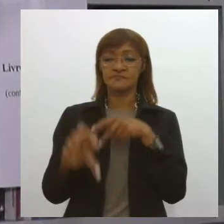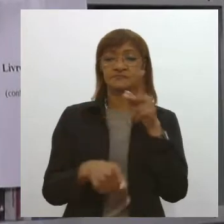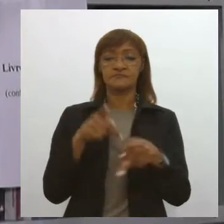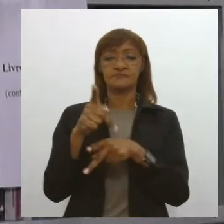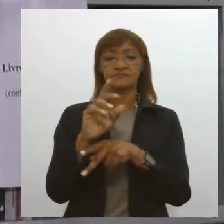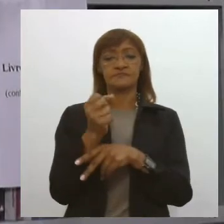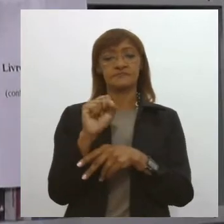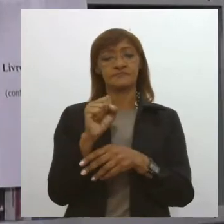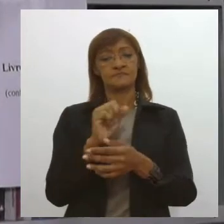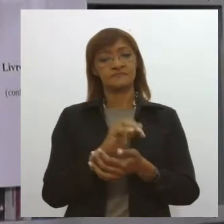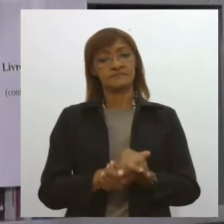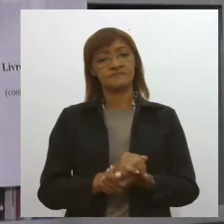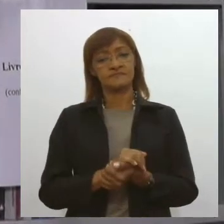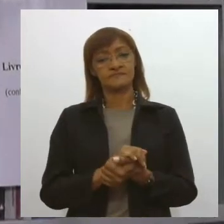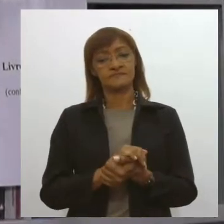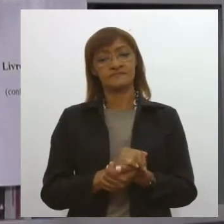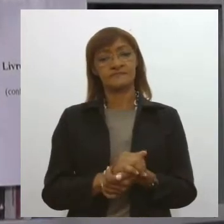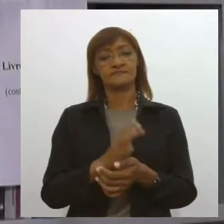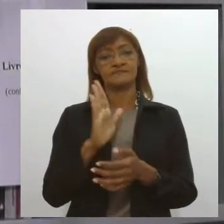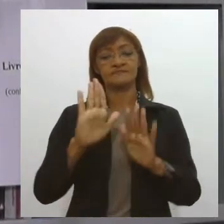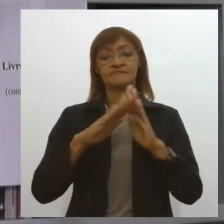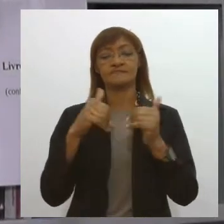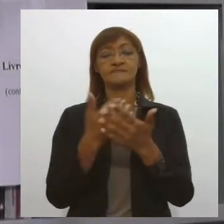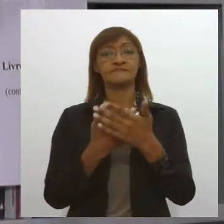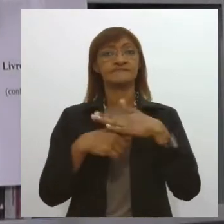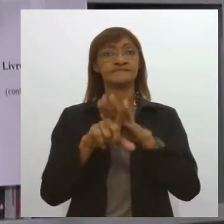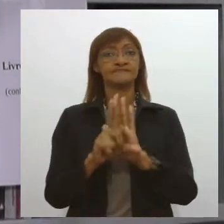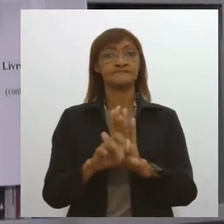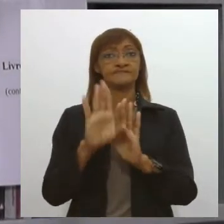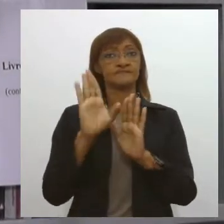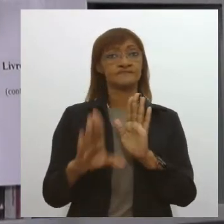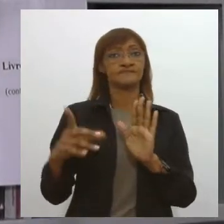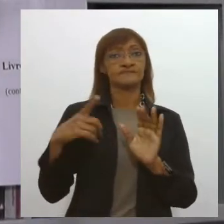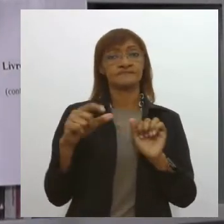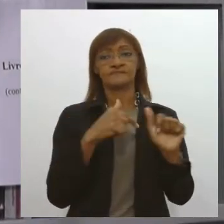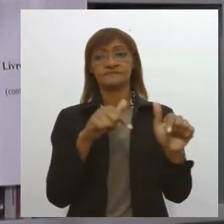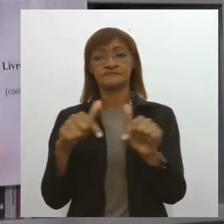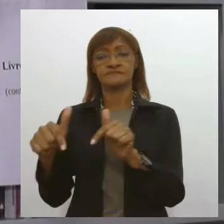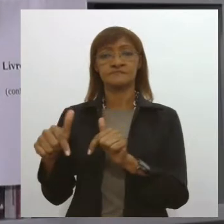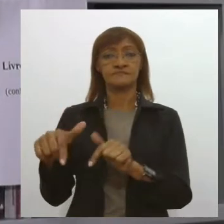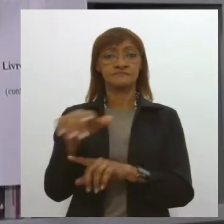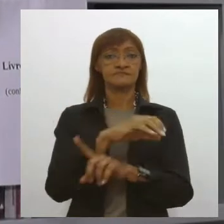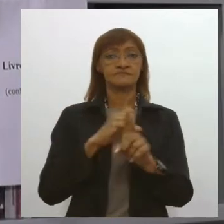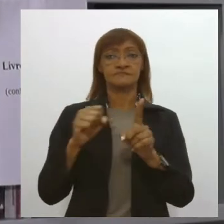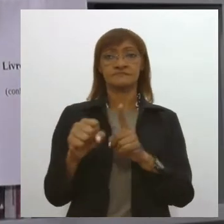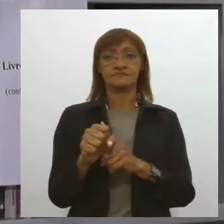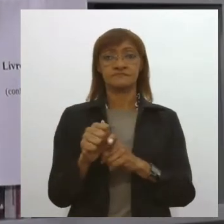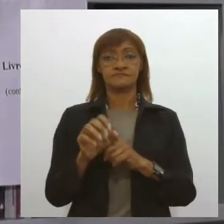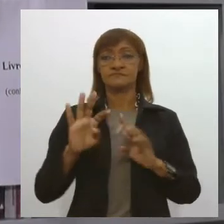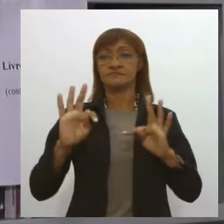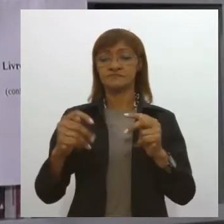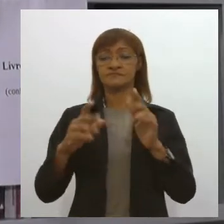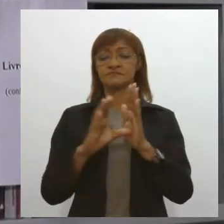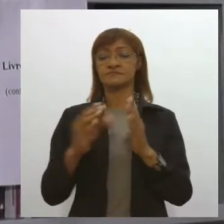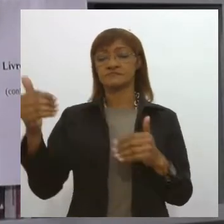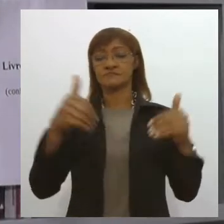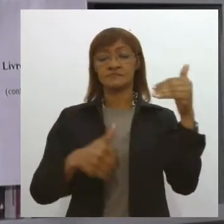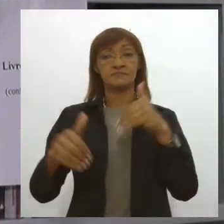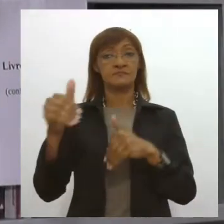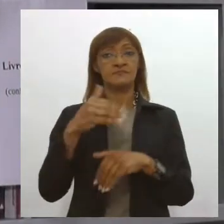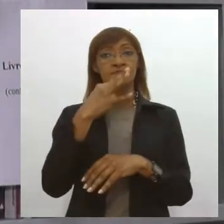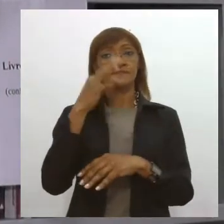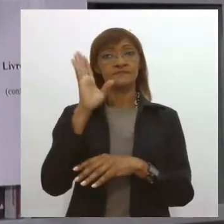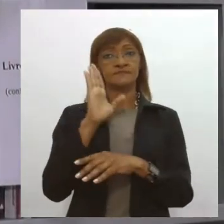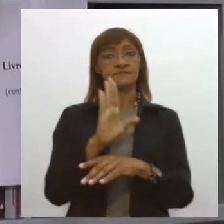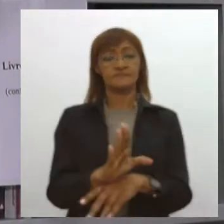da Escola do Legislativo, a escola ela tem feito alguns trabalhos sociais de trazer a comunidade para conhecer o Poder Legislativo do